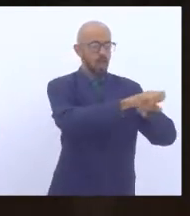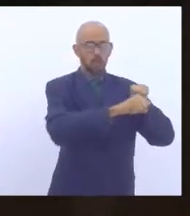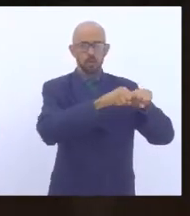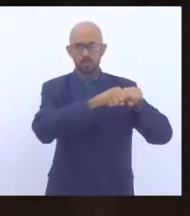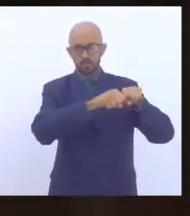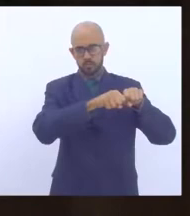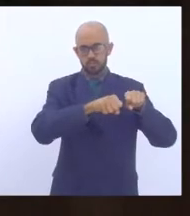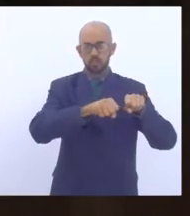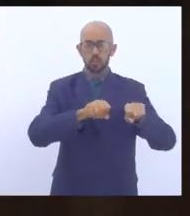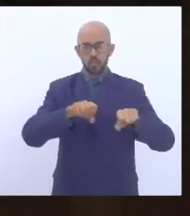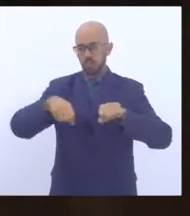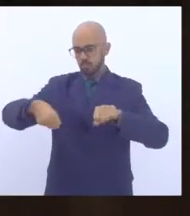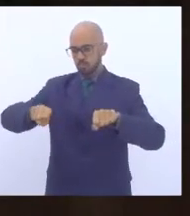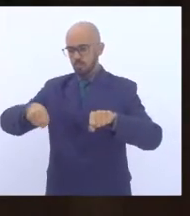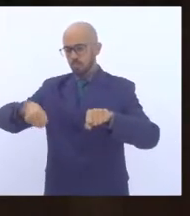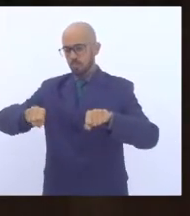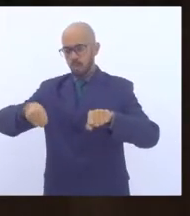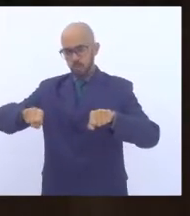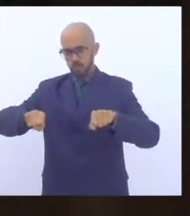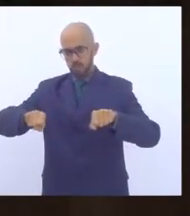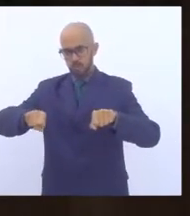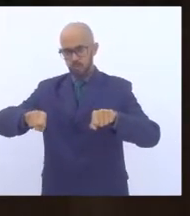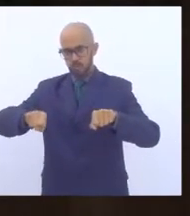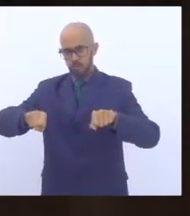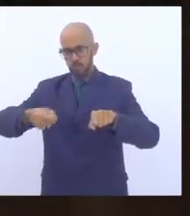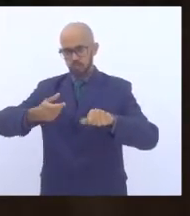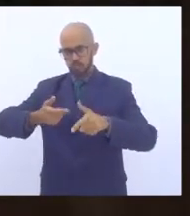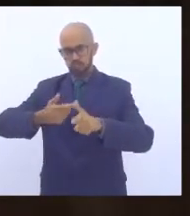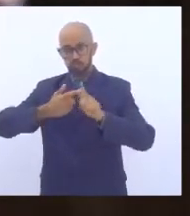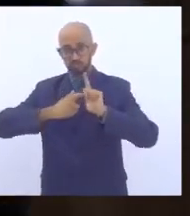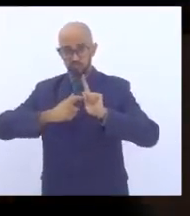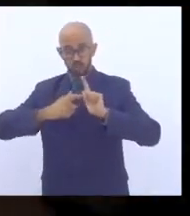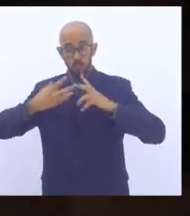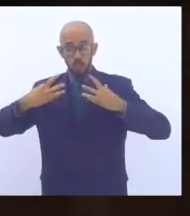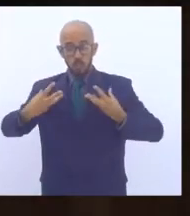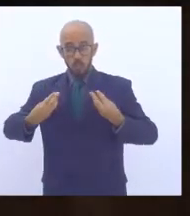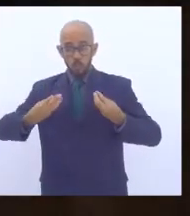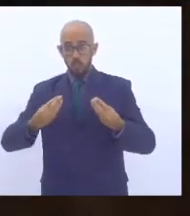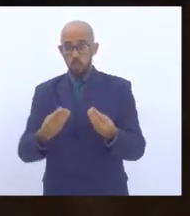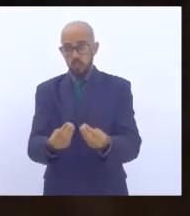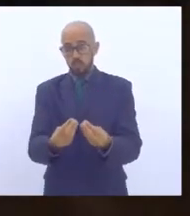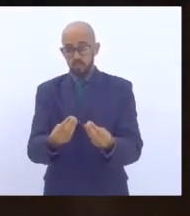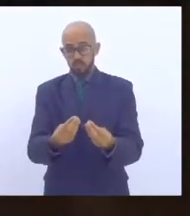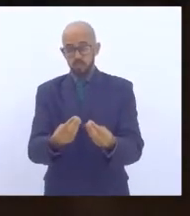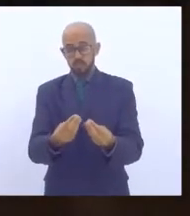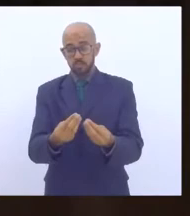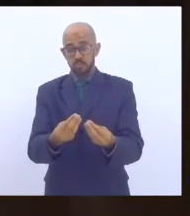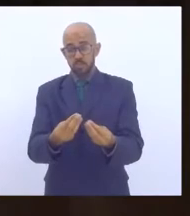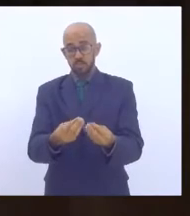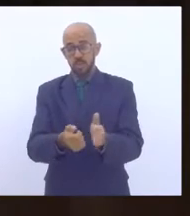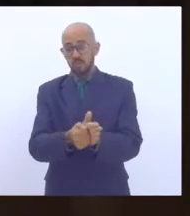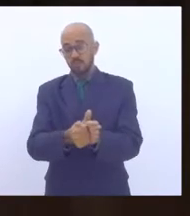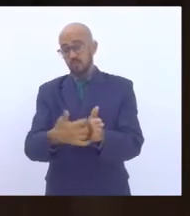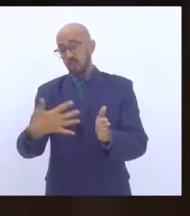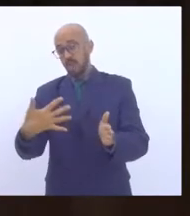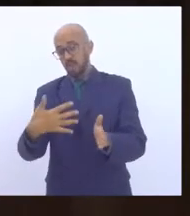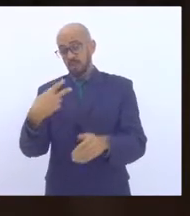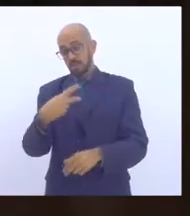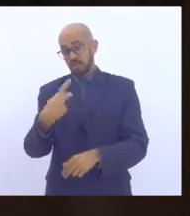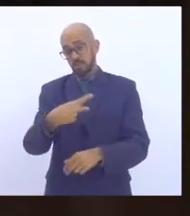motos em grande quantidade é porque Muitas delas